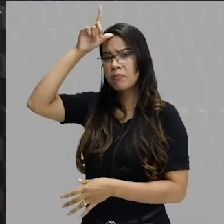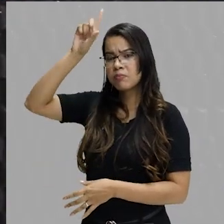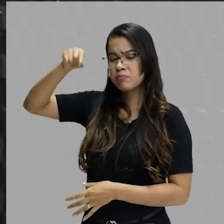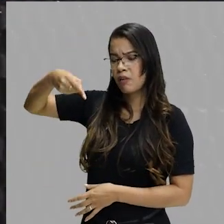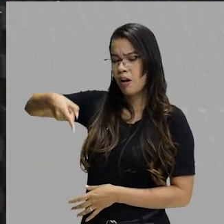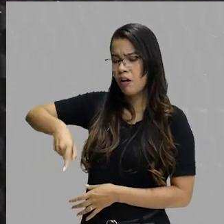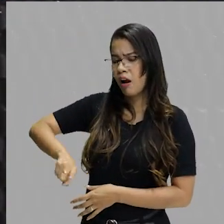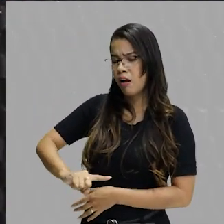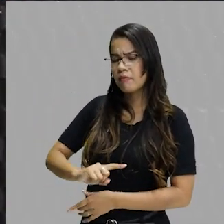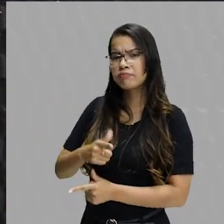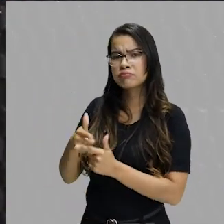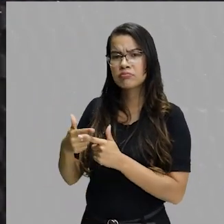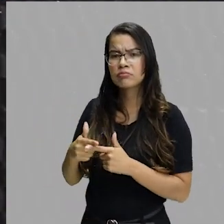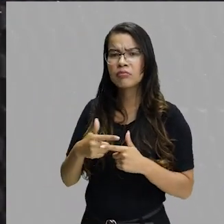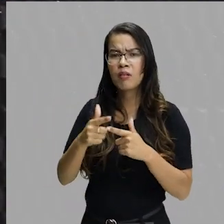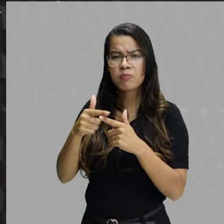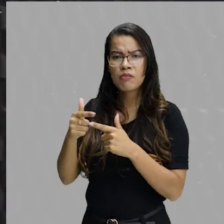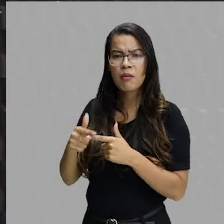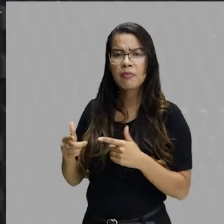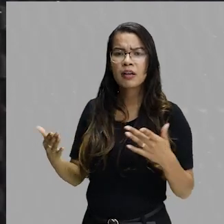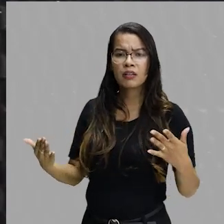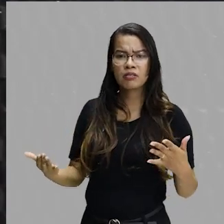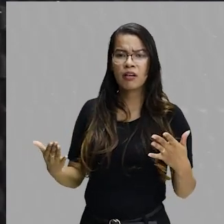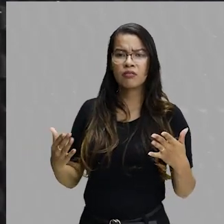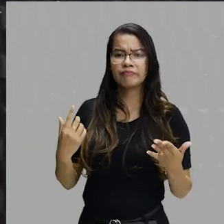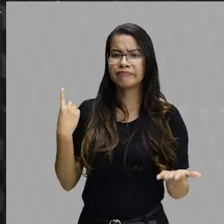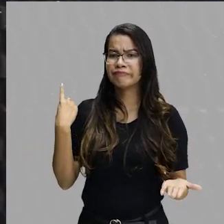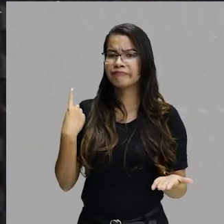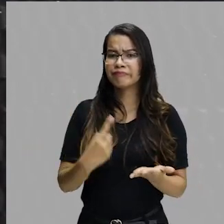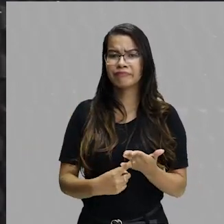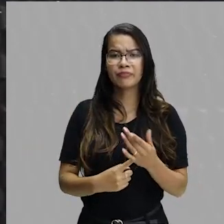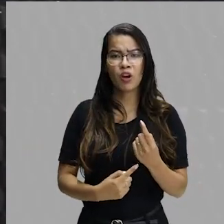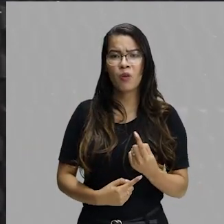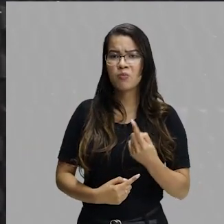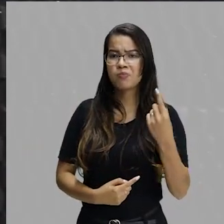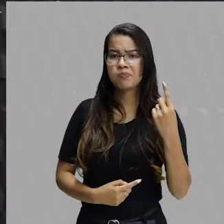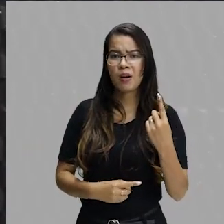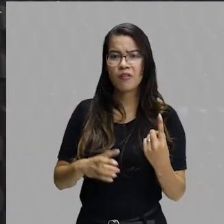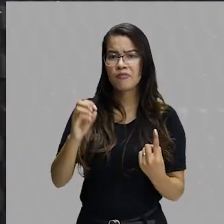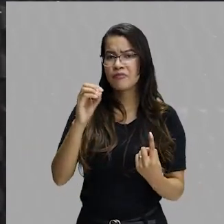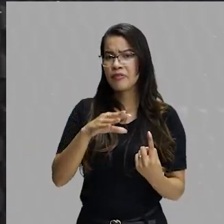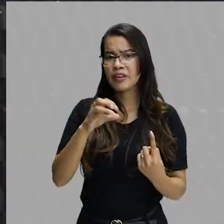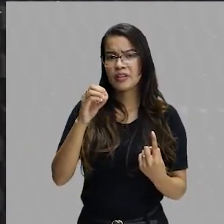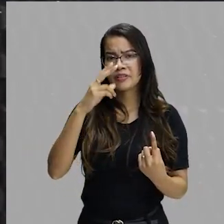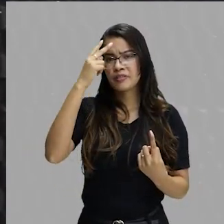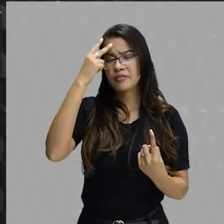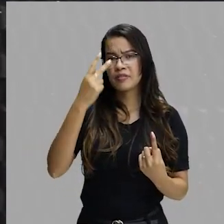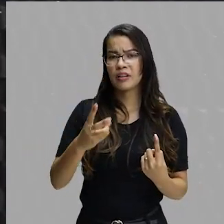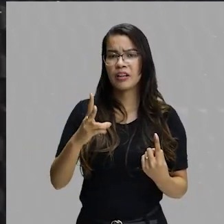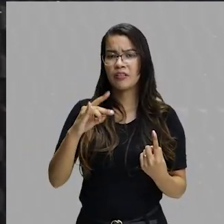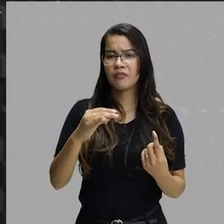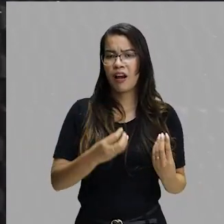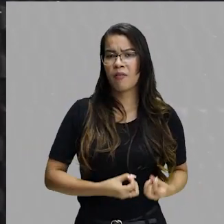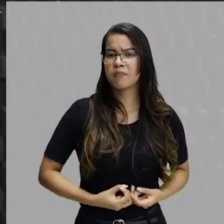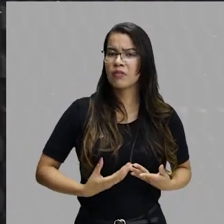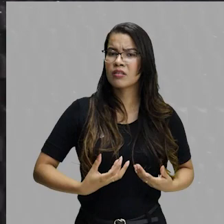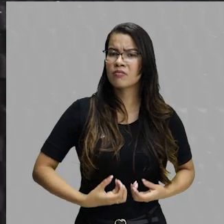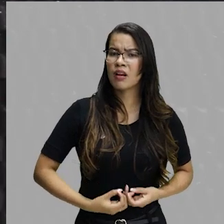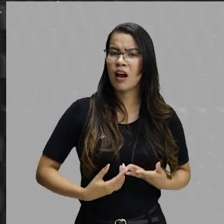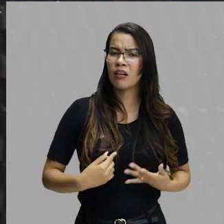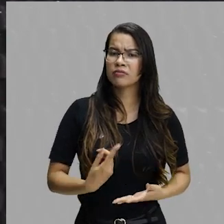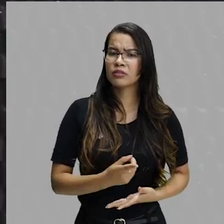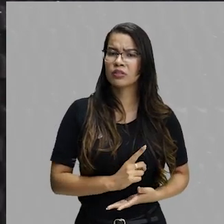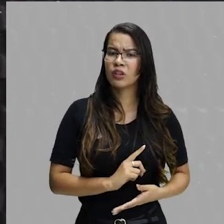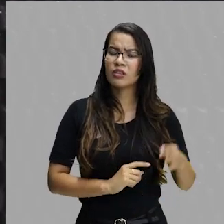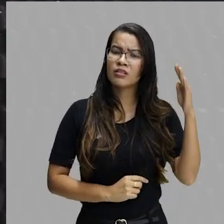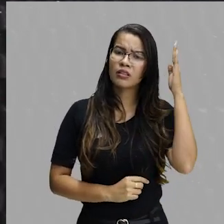esses tratados pós-guerra, eles acabam sendo uma das motivações históricas que ajuda-nos a nós